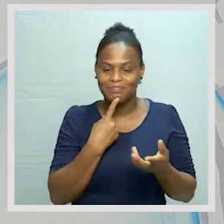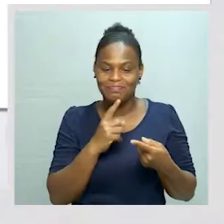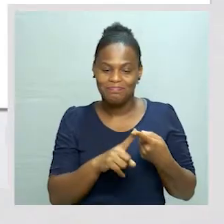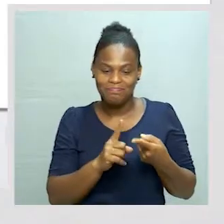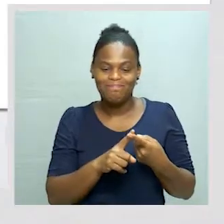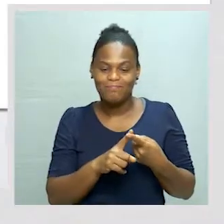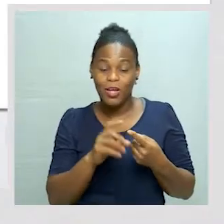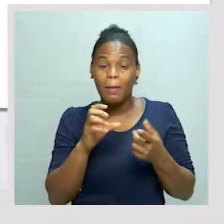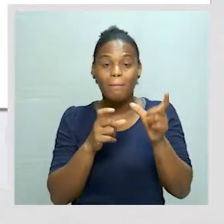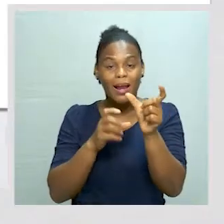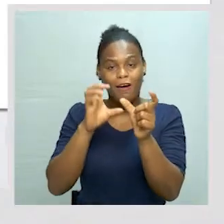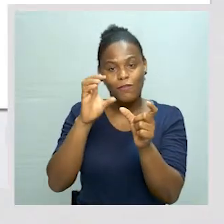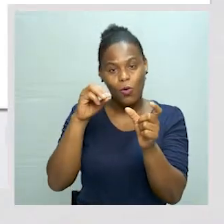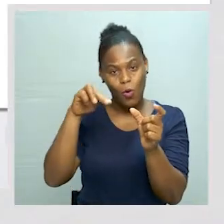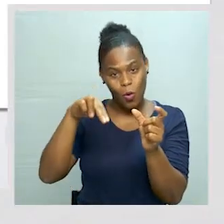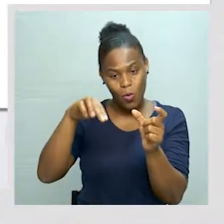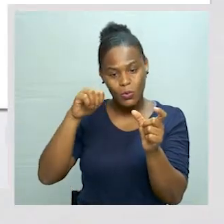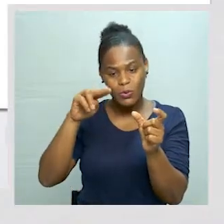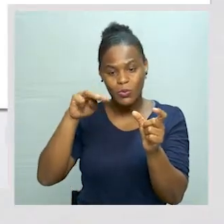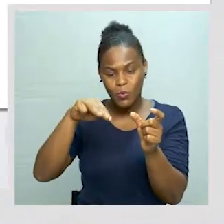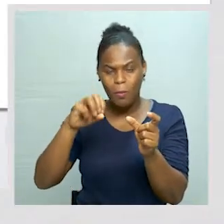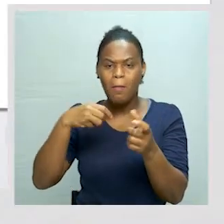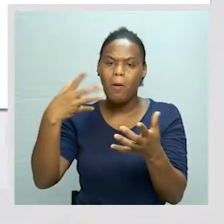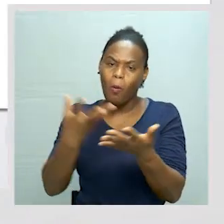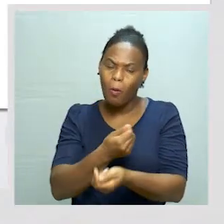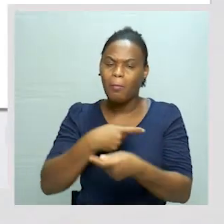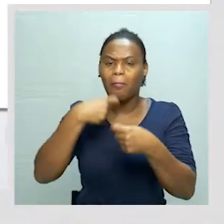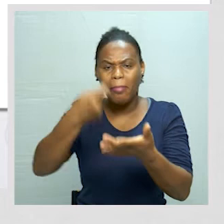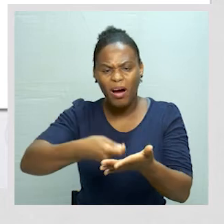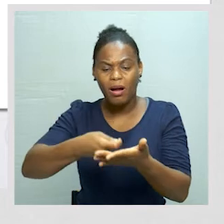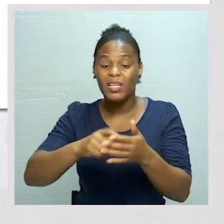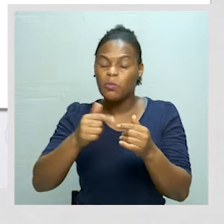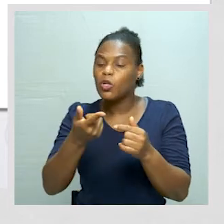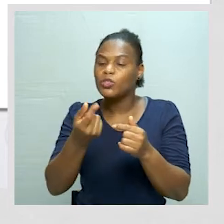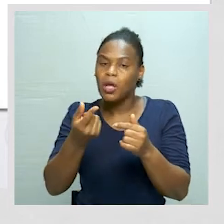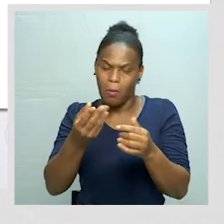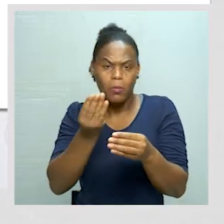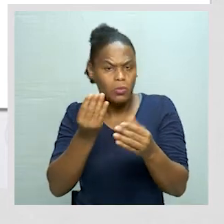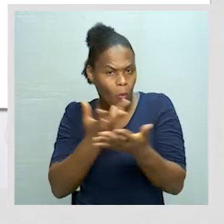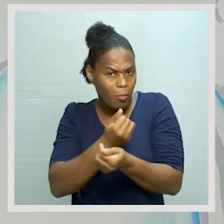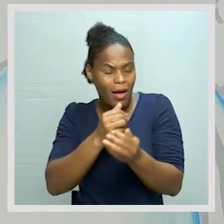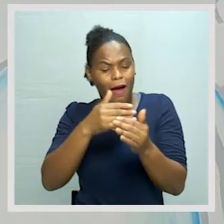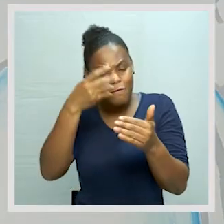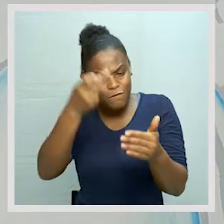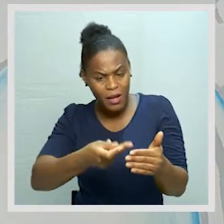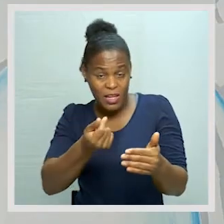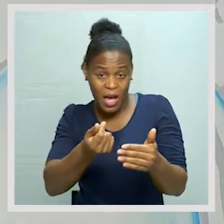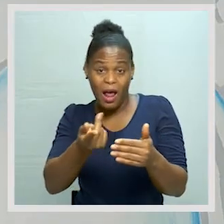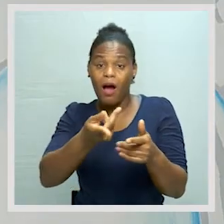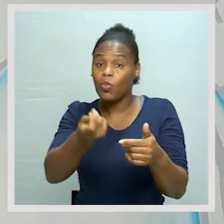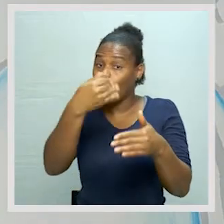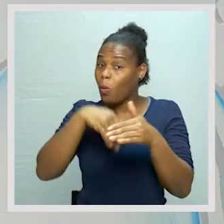E a parte que sobrar do consumo vai para a poupança. Sendo assim, se não